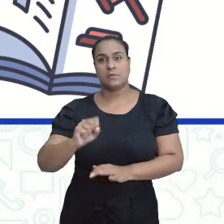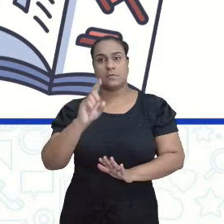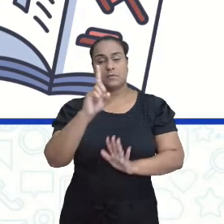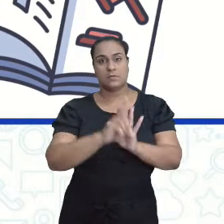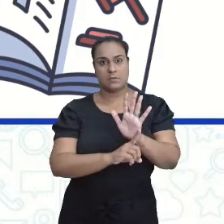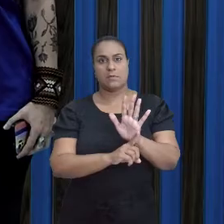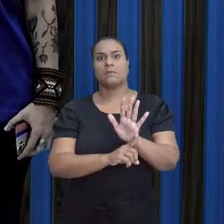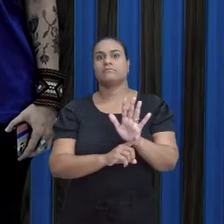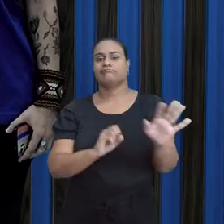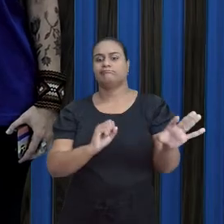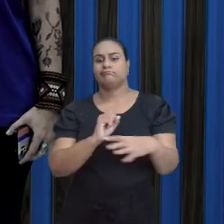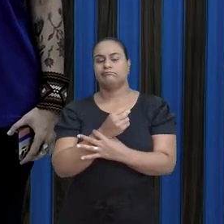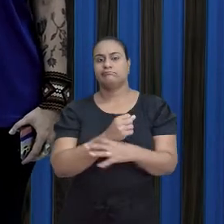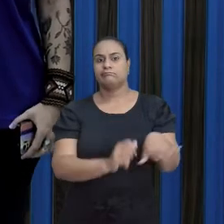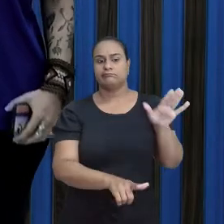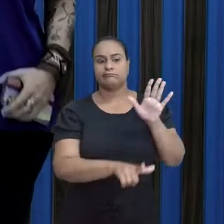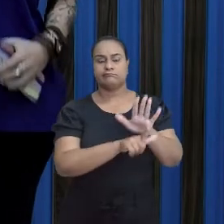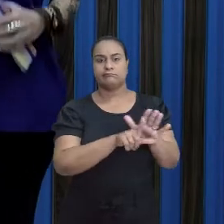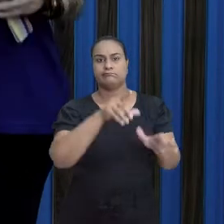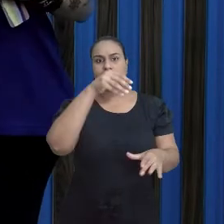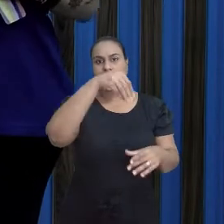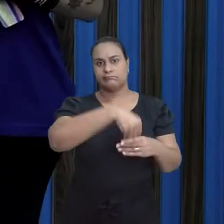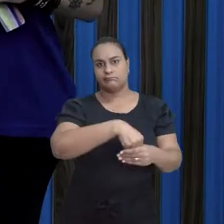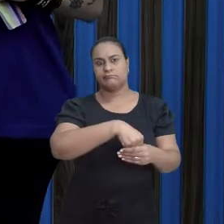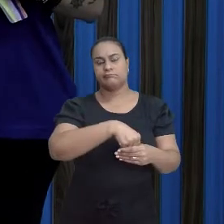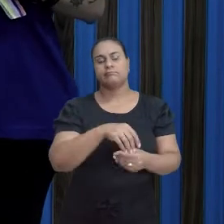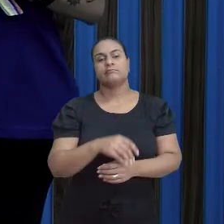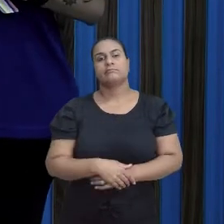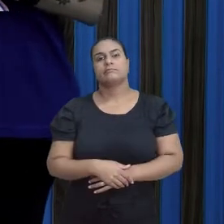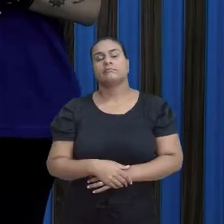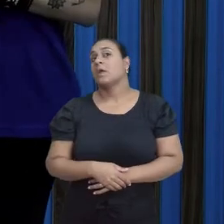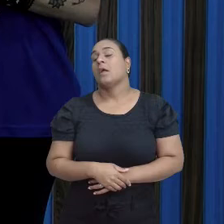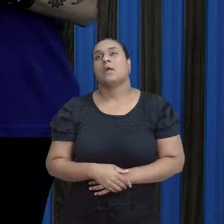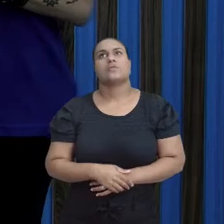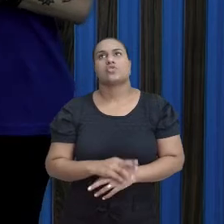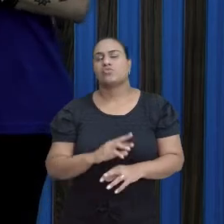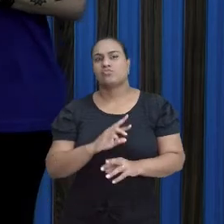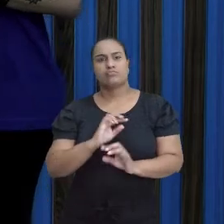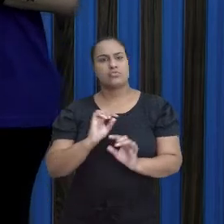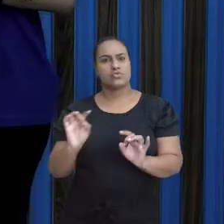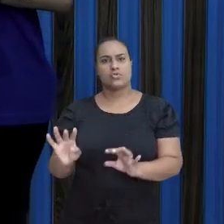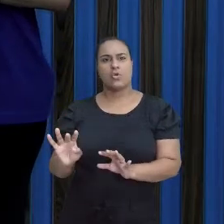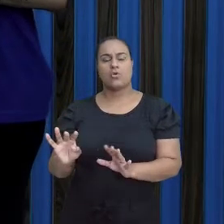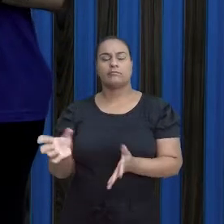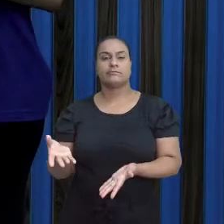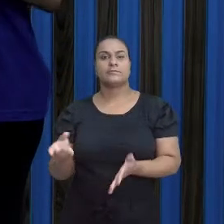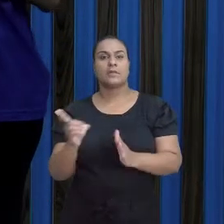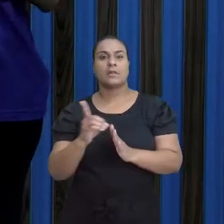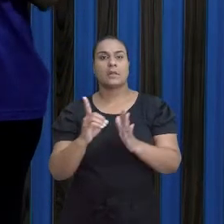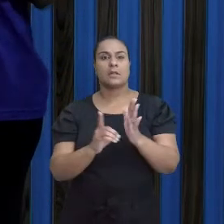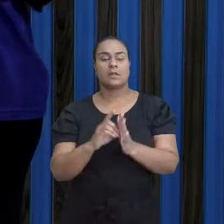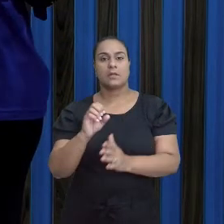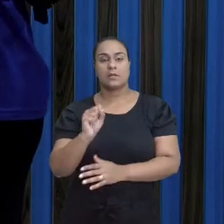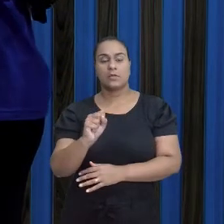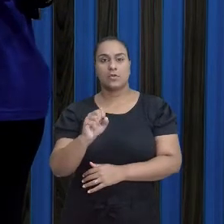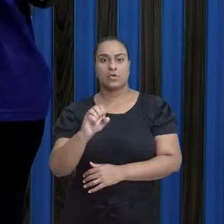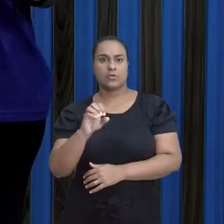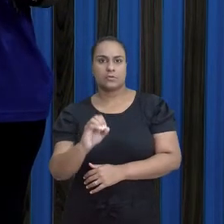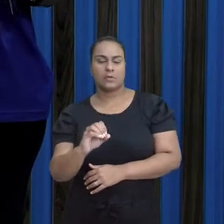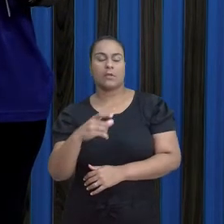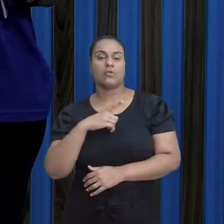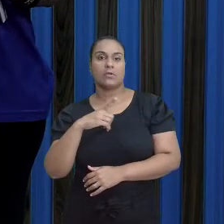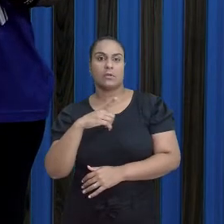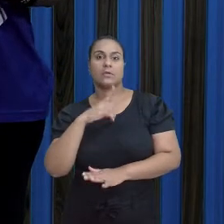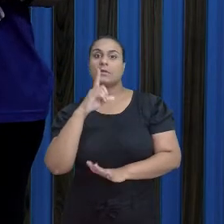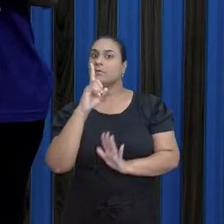garantidos por lei. Né? A gente sabe que isso não só veio agora da década de 80, né? Já existiam esses